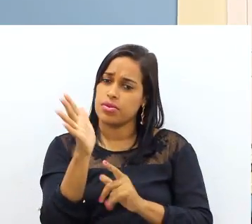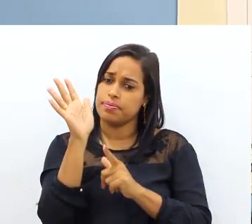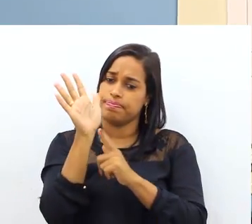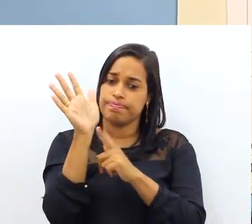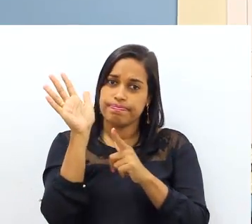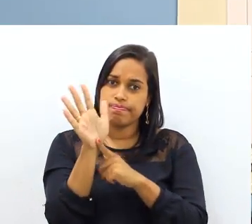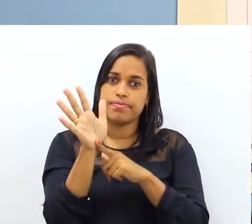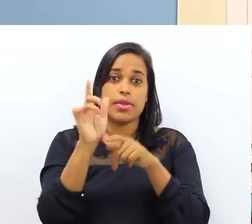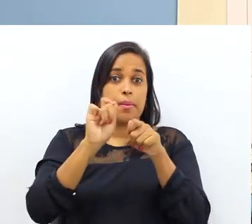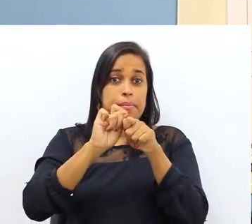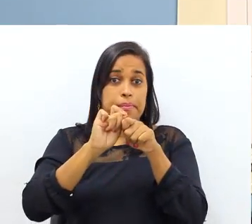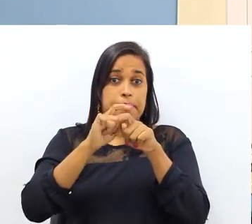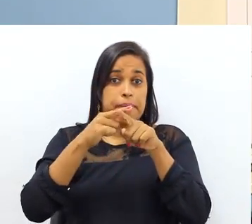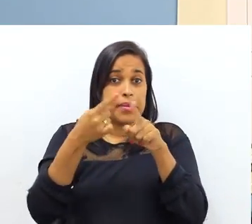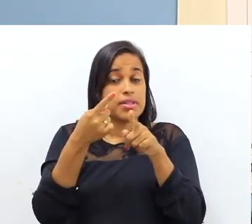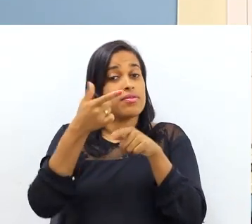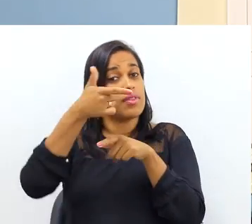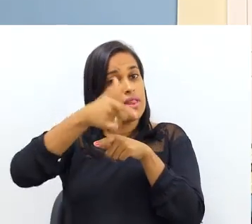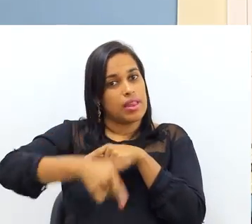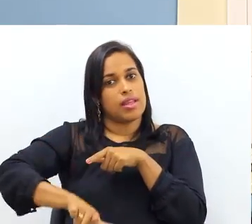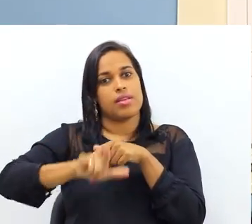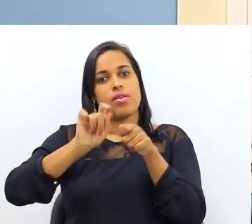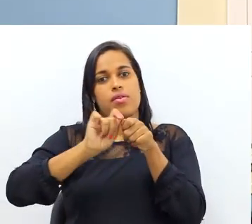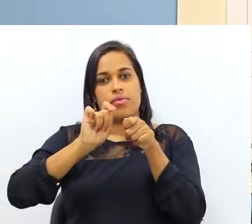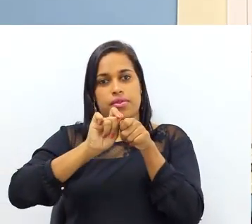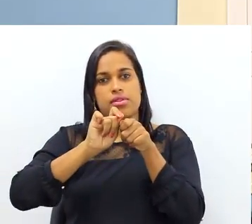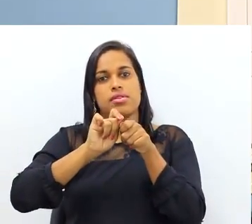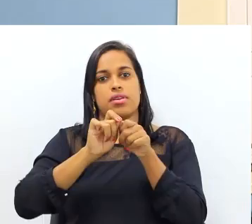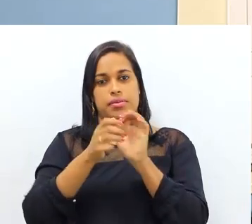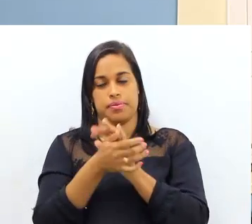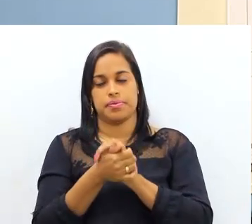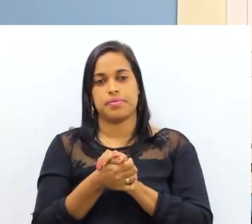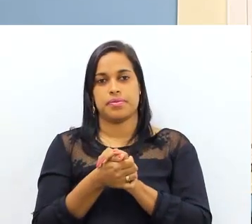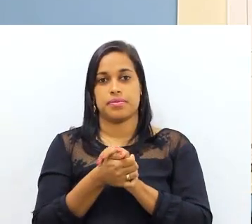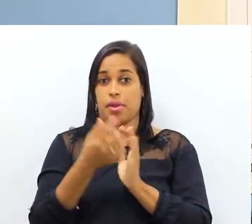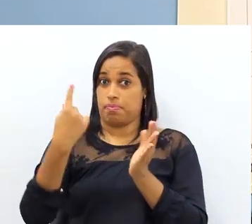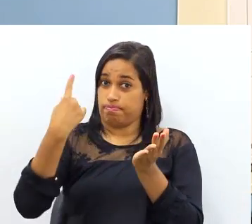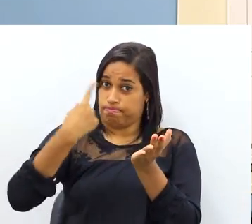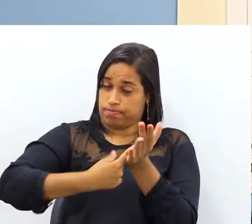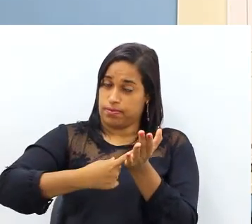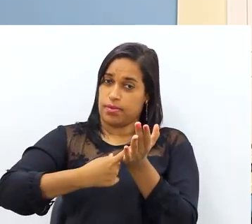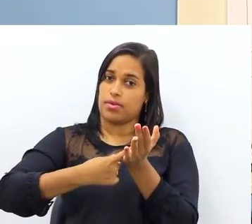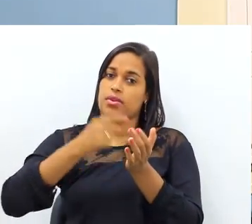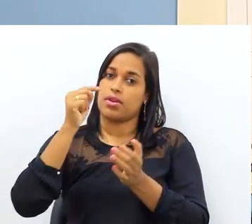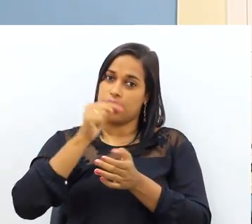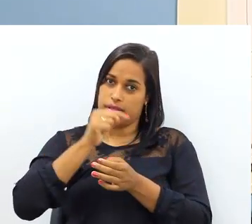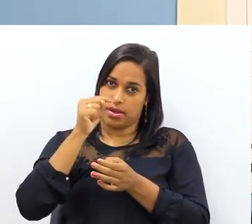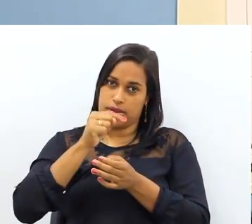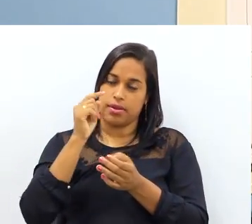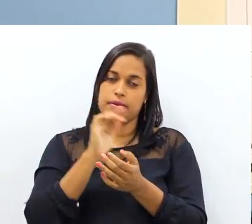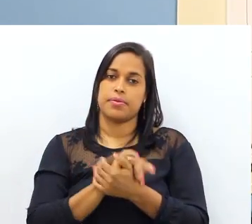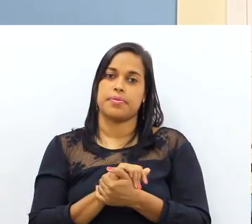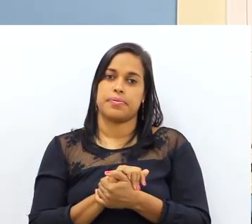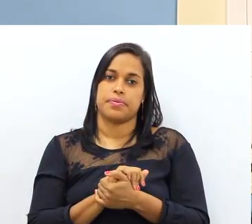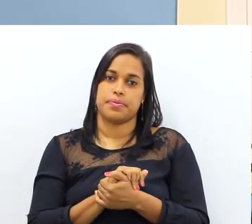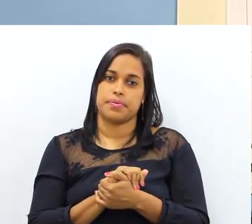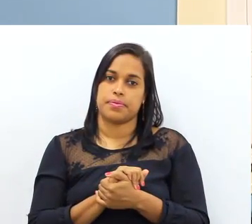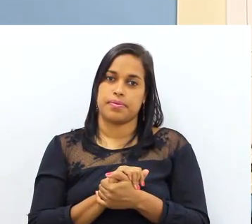vocês estão vendo, mas eu vou refazer todo esse percurso aqui com vocês. Então, eu marquei o